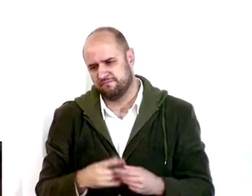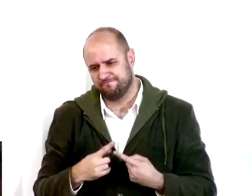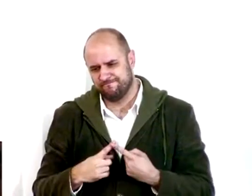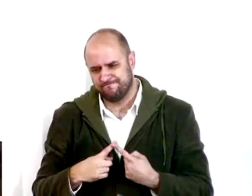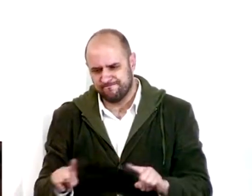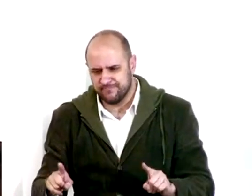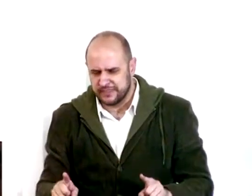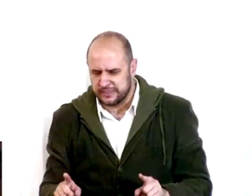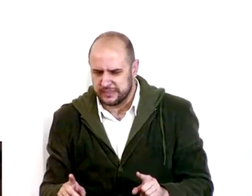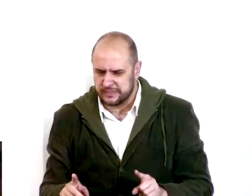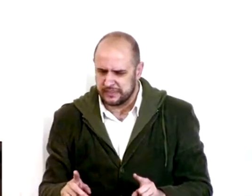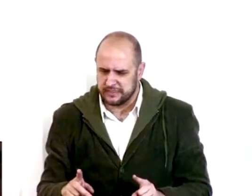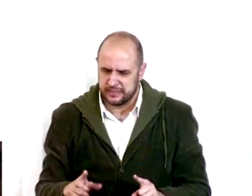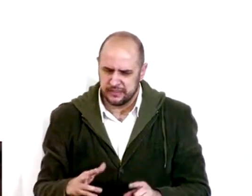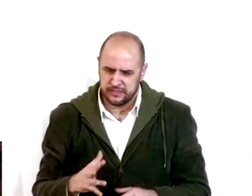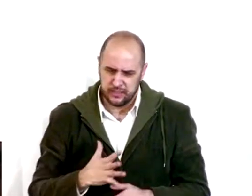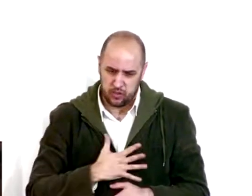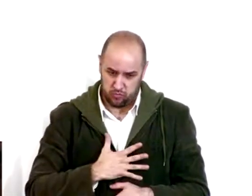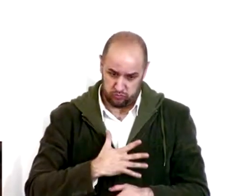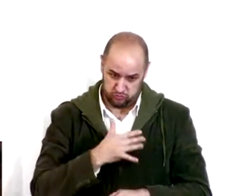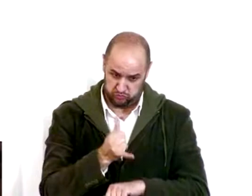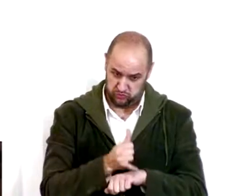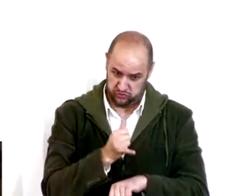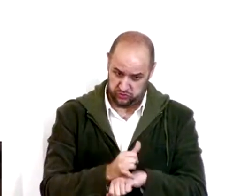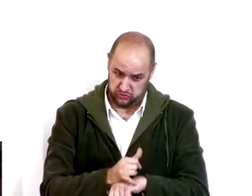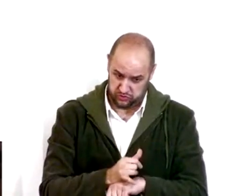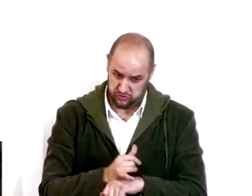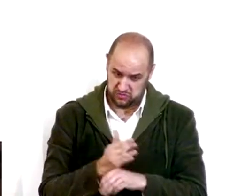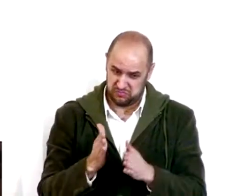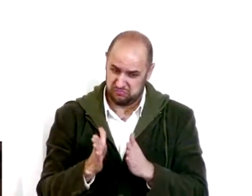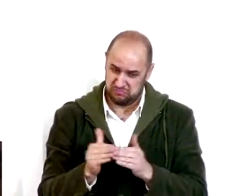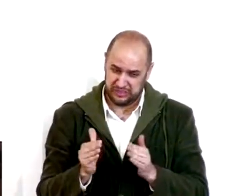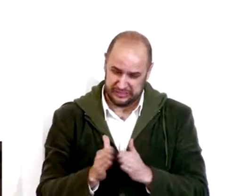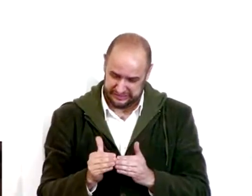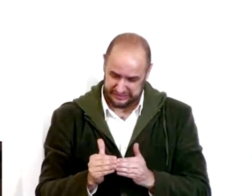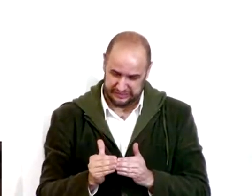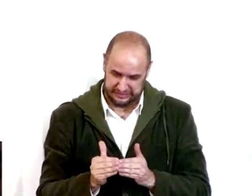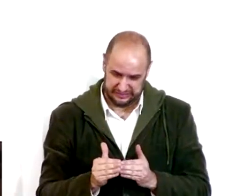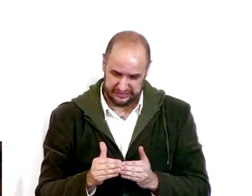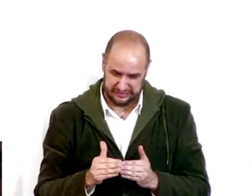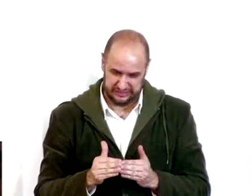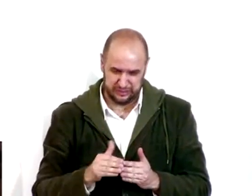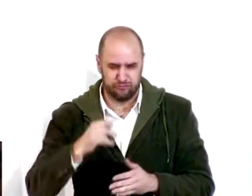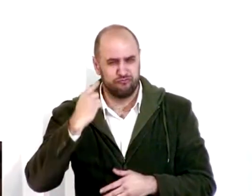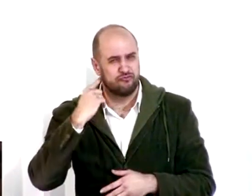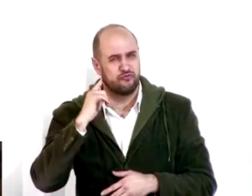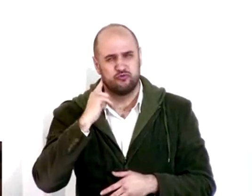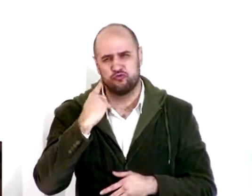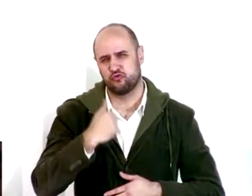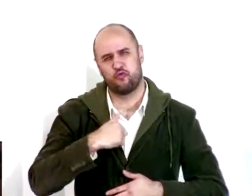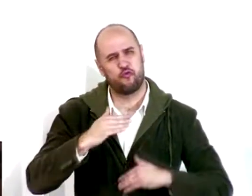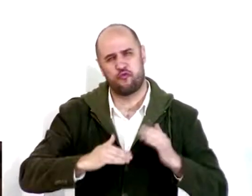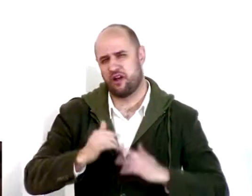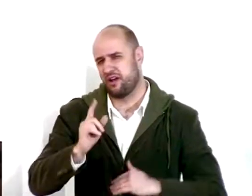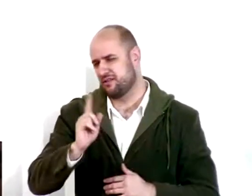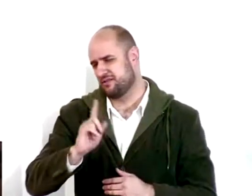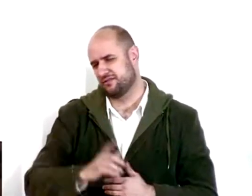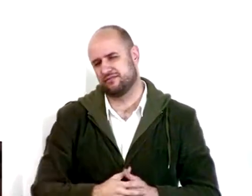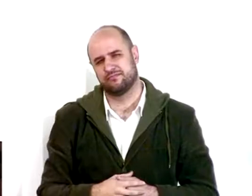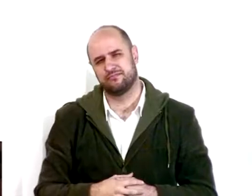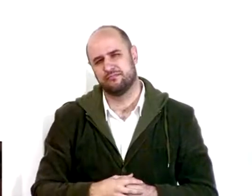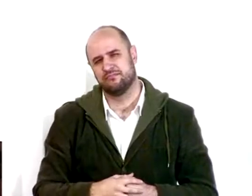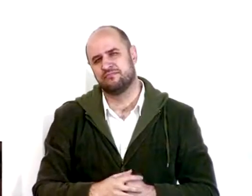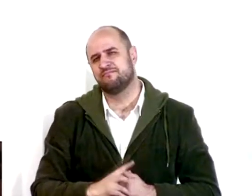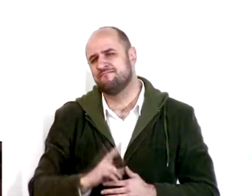mas aquilo que o meu patrão pedia era corrupção, era